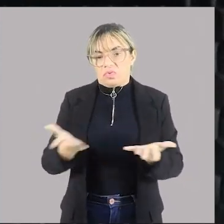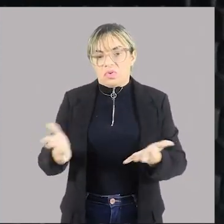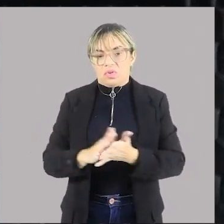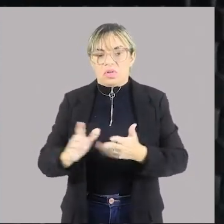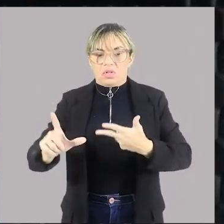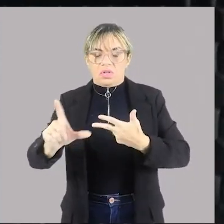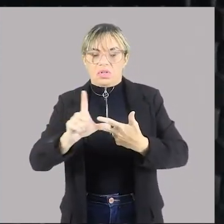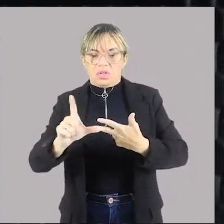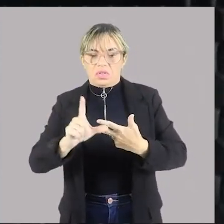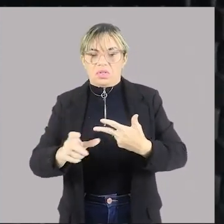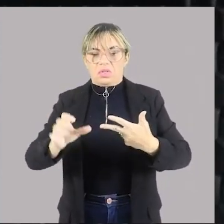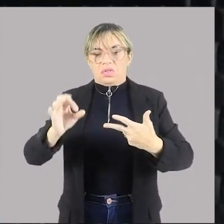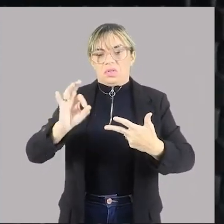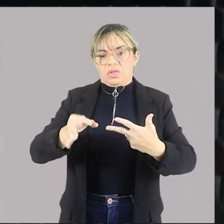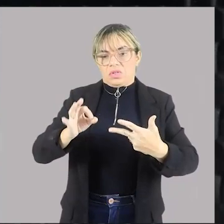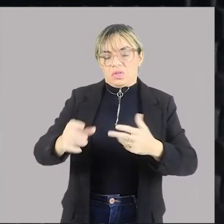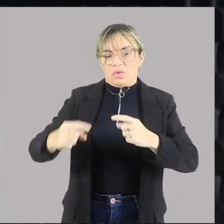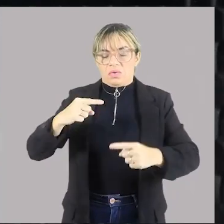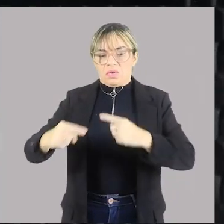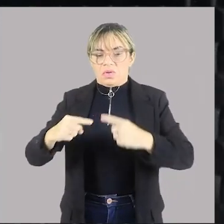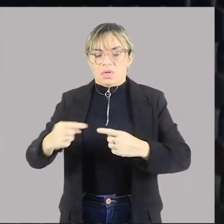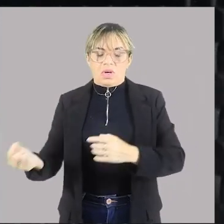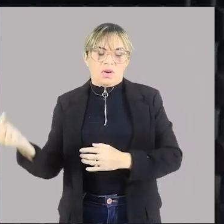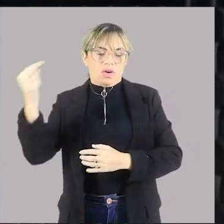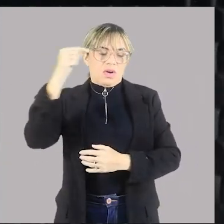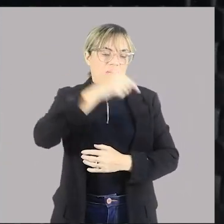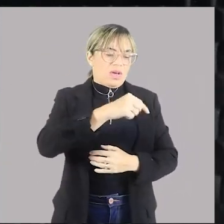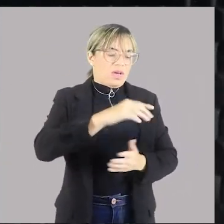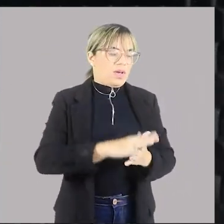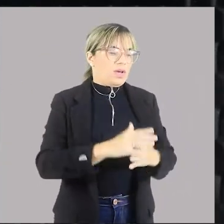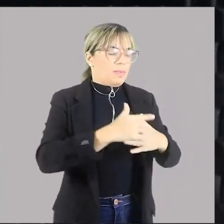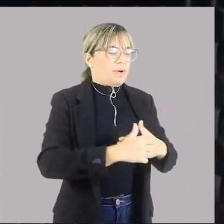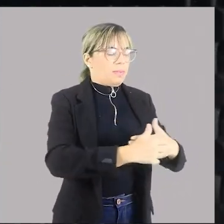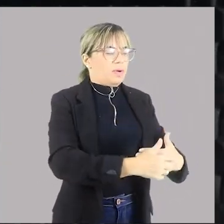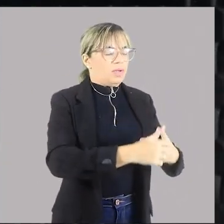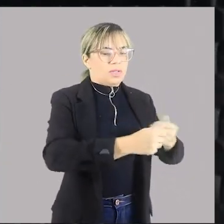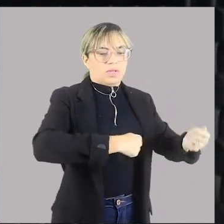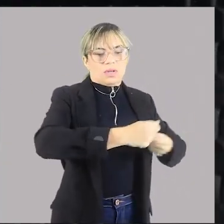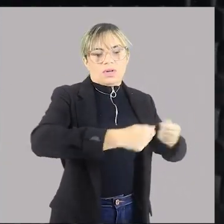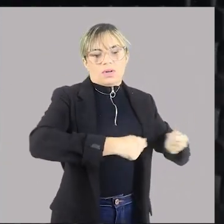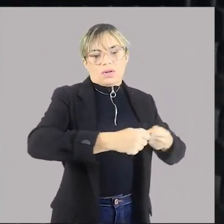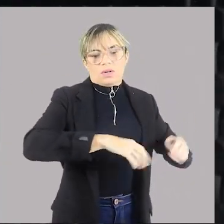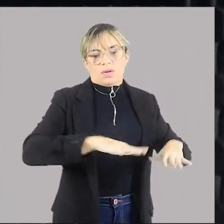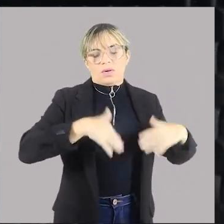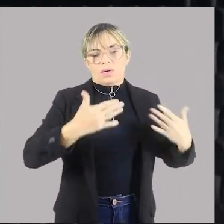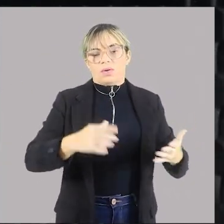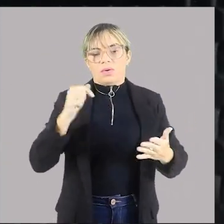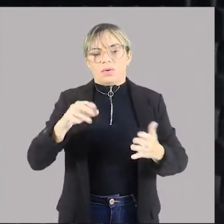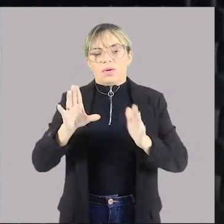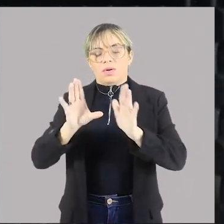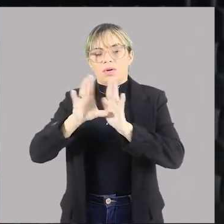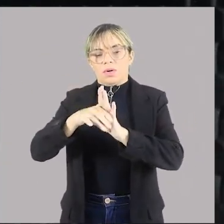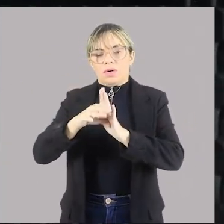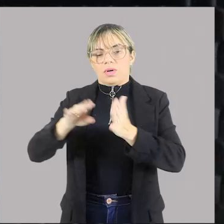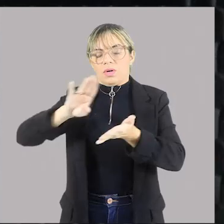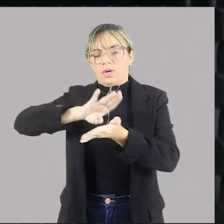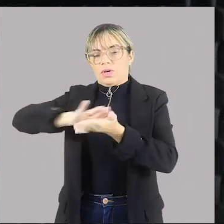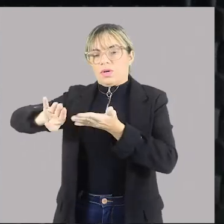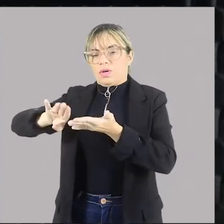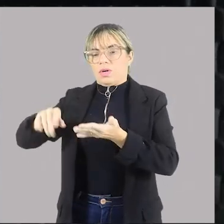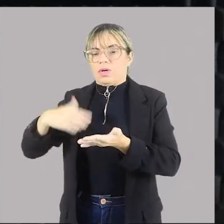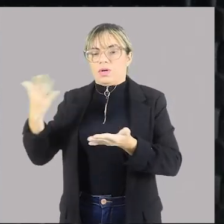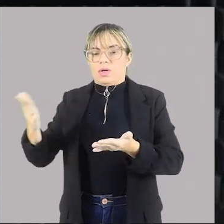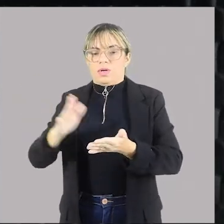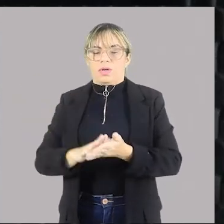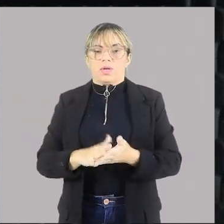for político, é administrativo, ou seja, é função administrativa. Ou seja, é um conceito de exclusão que não